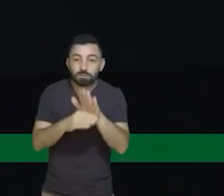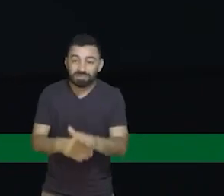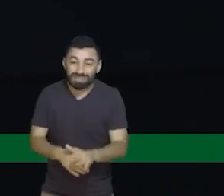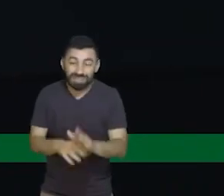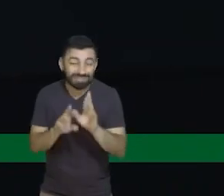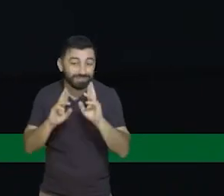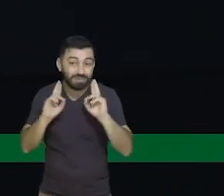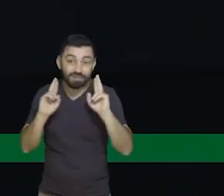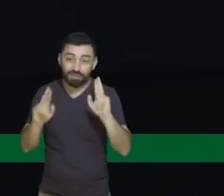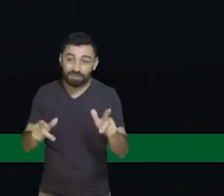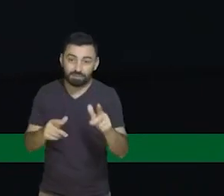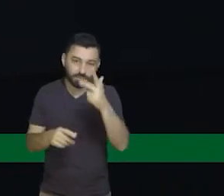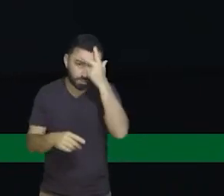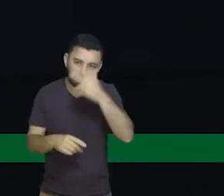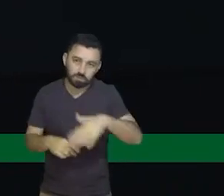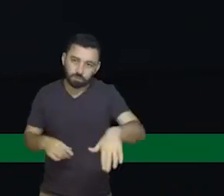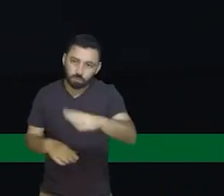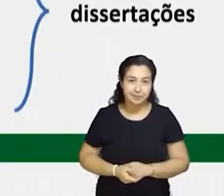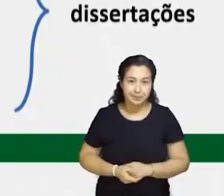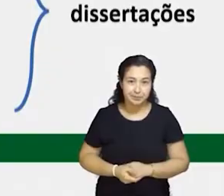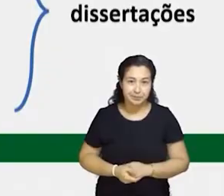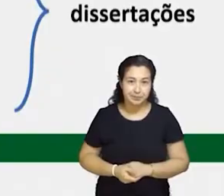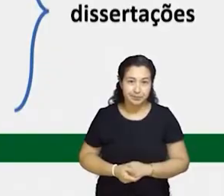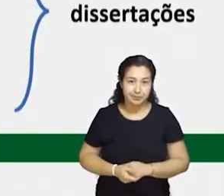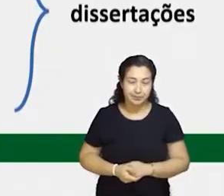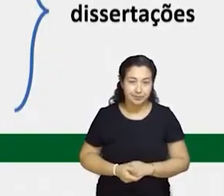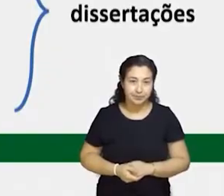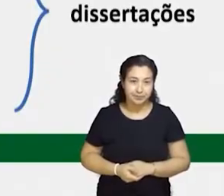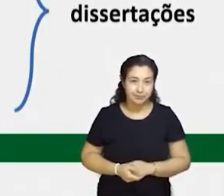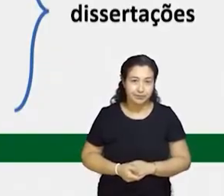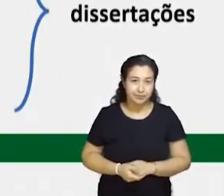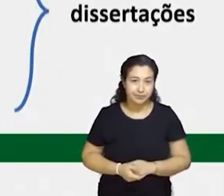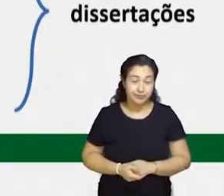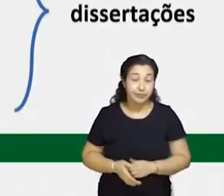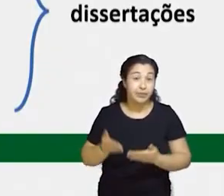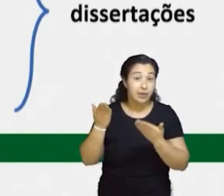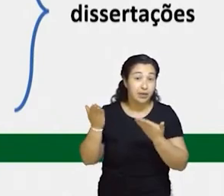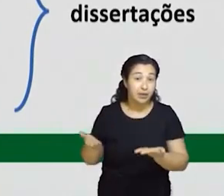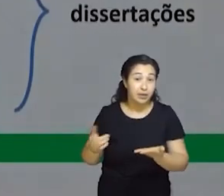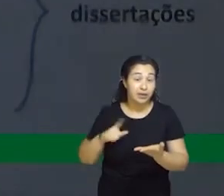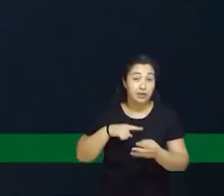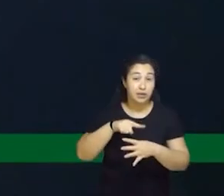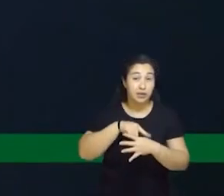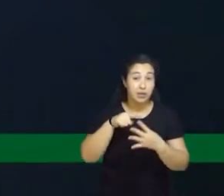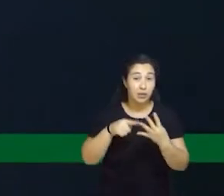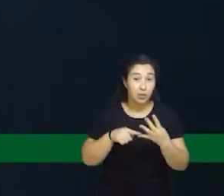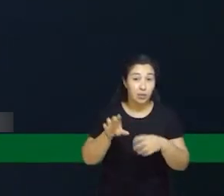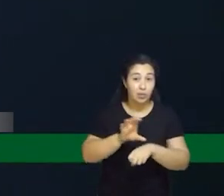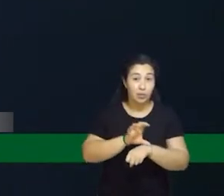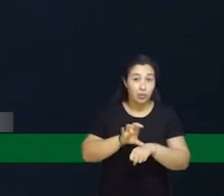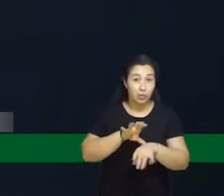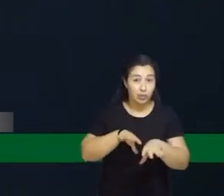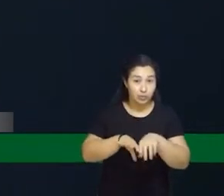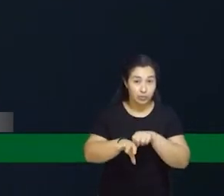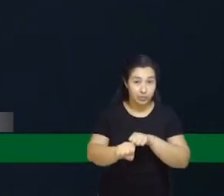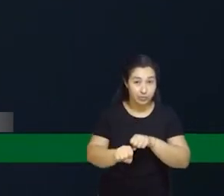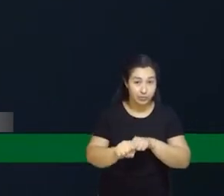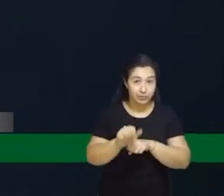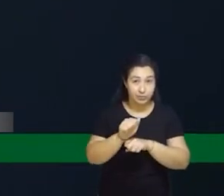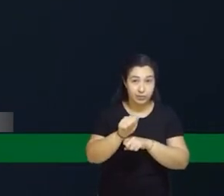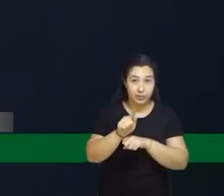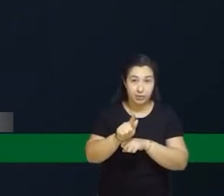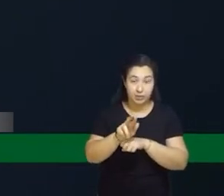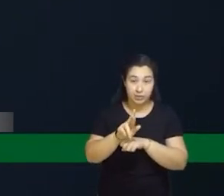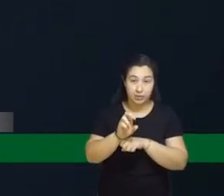pessoas conhecessem a Serra Catarinense. O nosso campus ele oferece 4 cursos de graduação: agronomia,